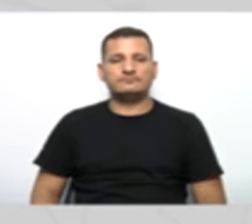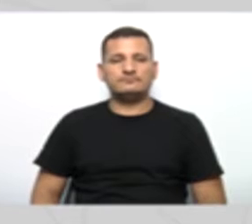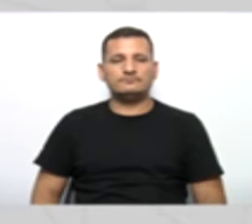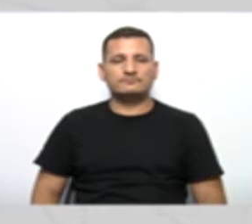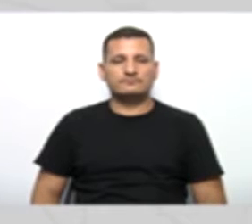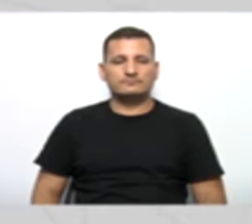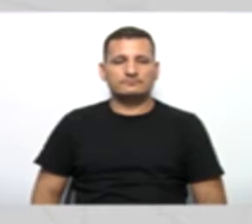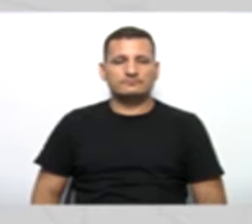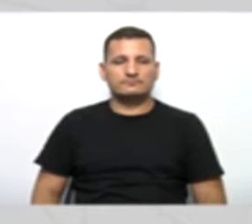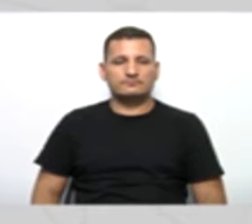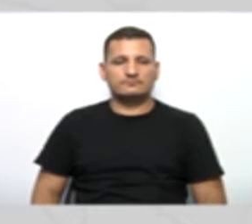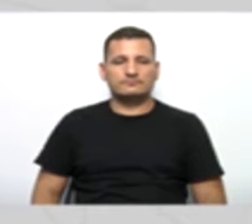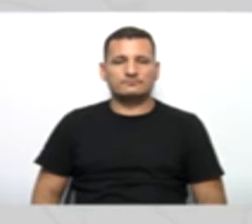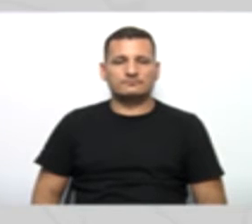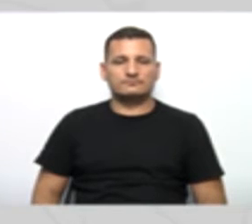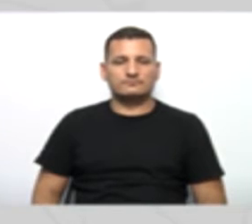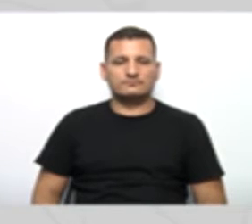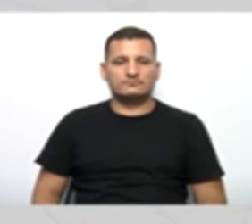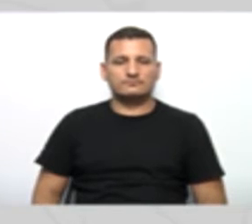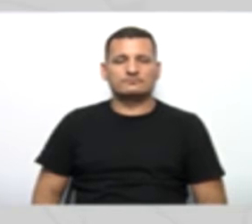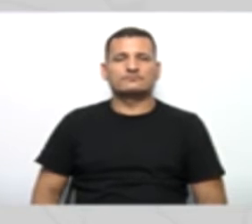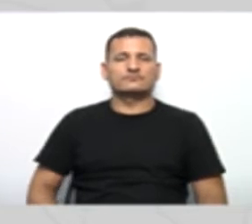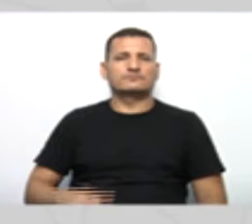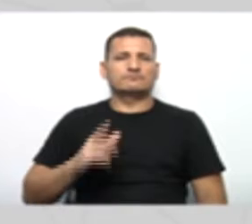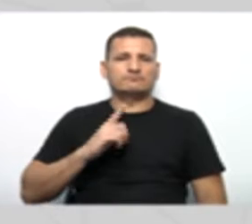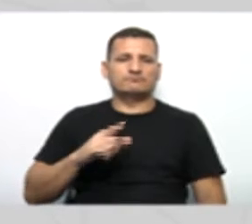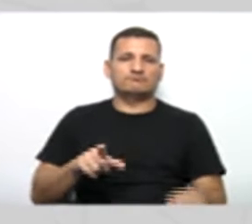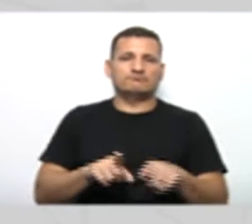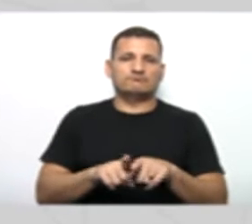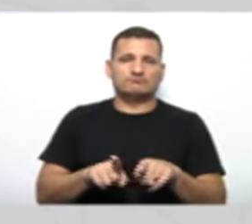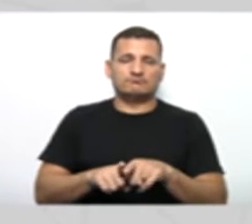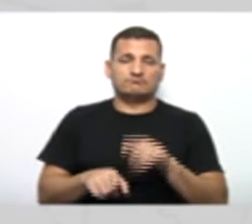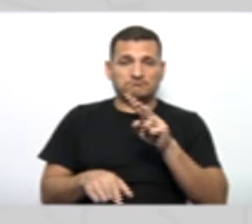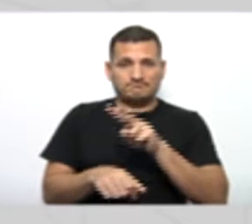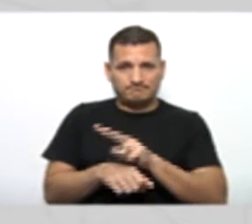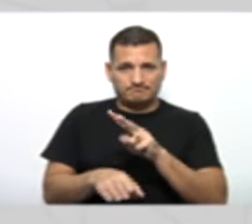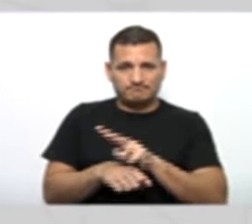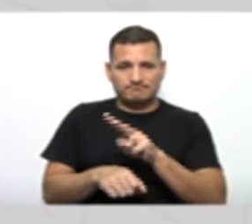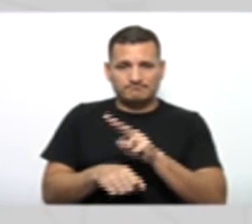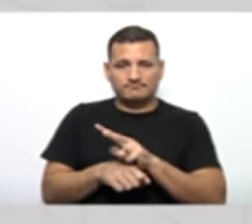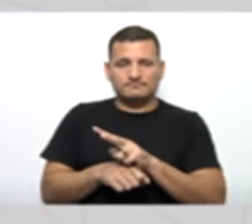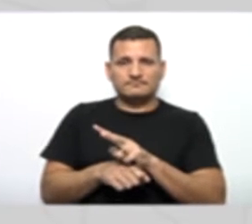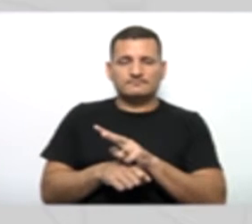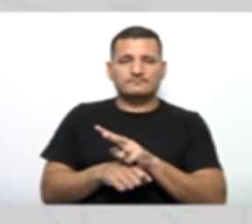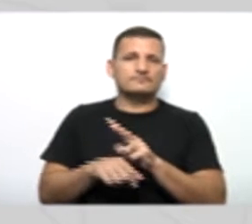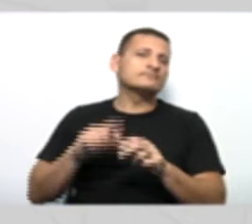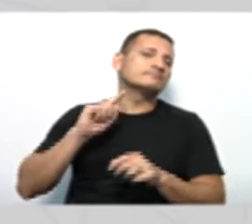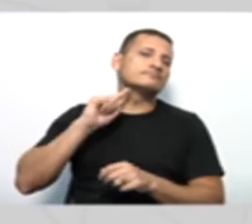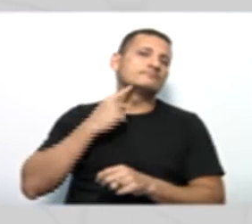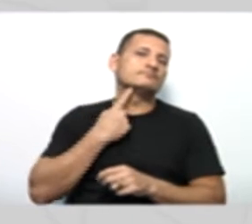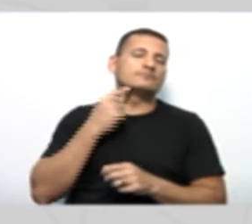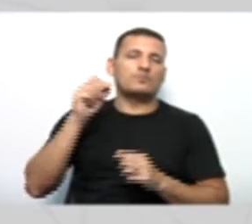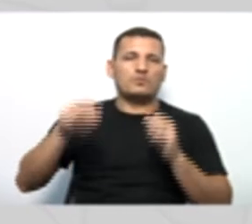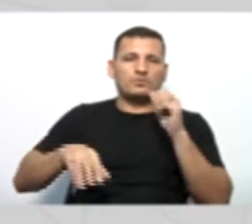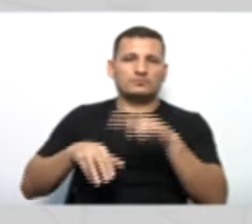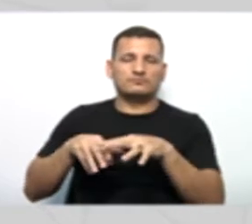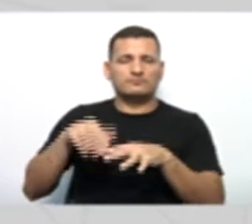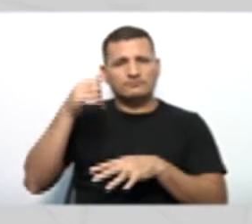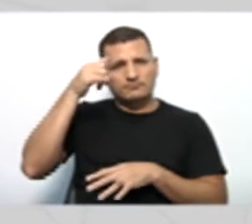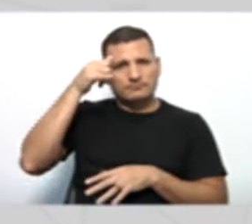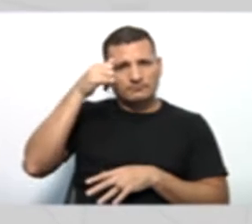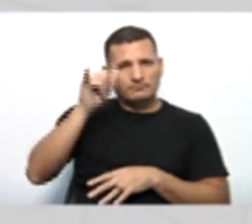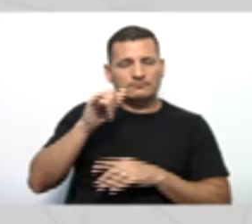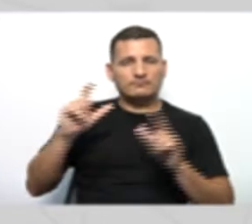Nós temos também a abordagem da prevenção da poluição. Essa abordagem visa diminuir a quantidade dos